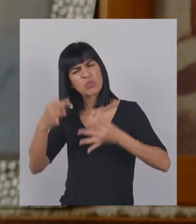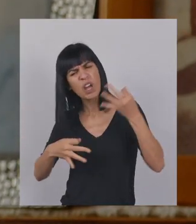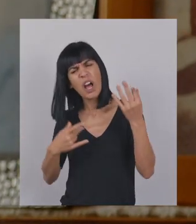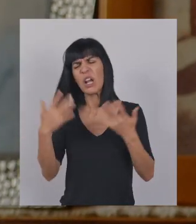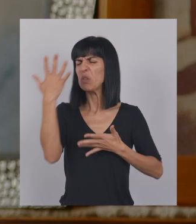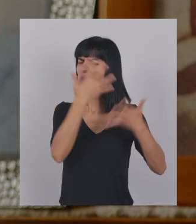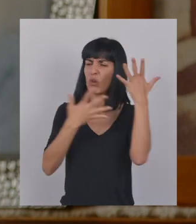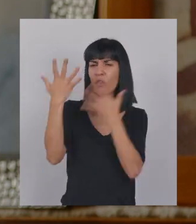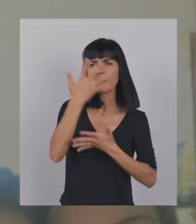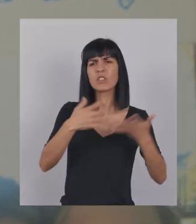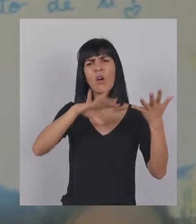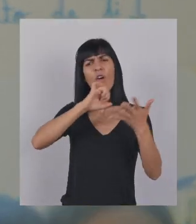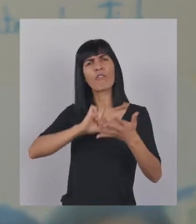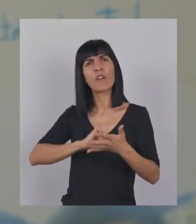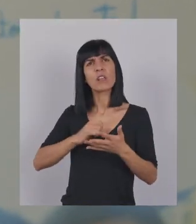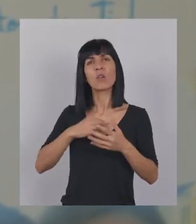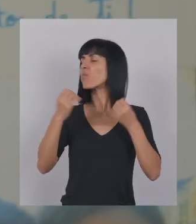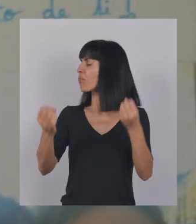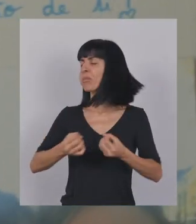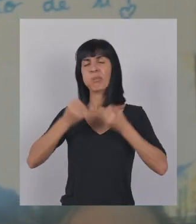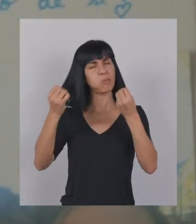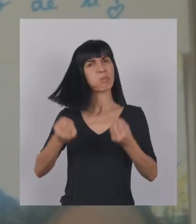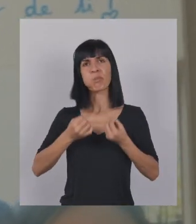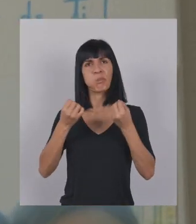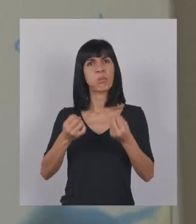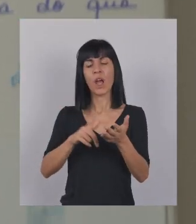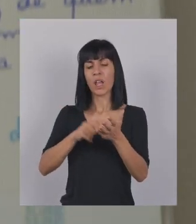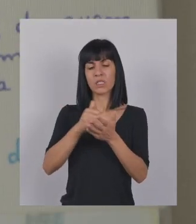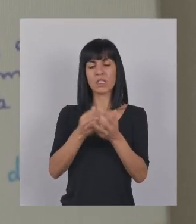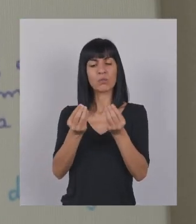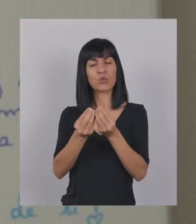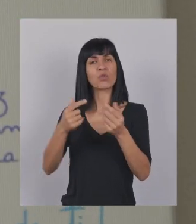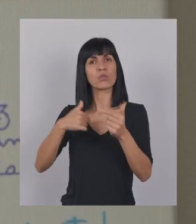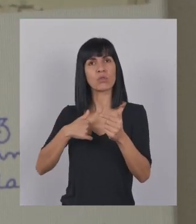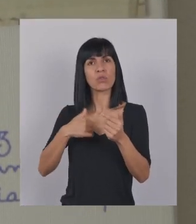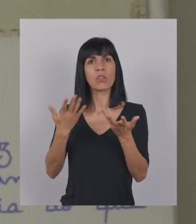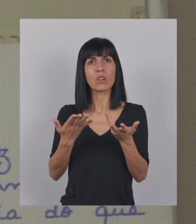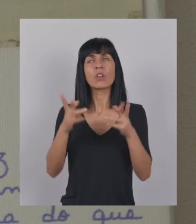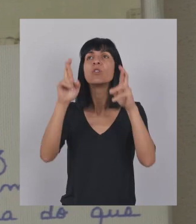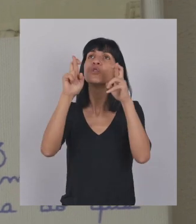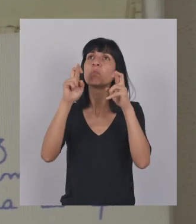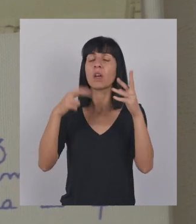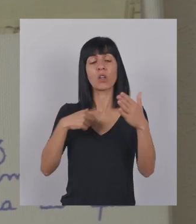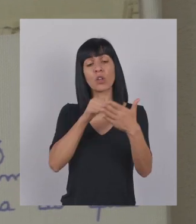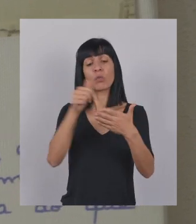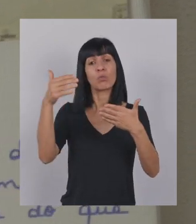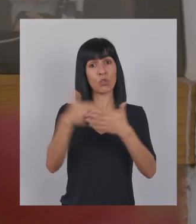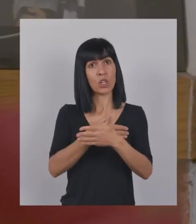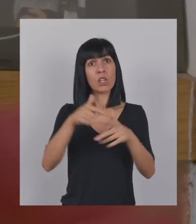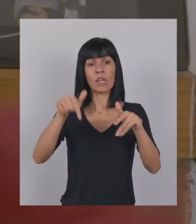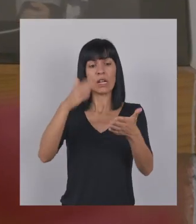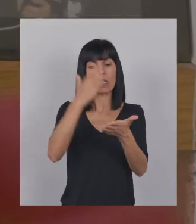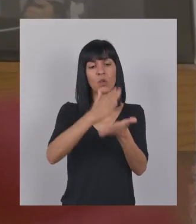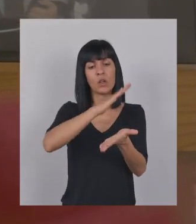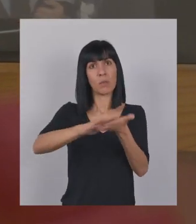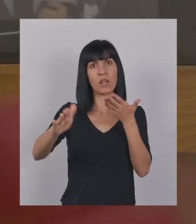pelo tribunal a minha filha fizeram trinta por uma linha nunca foram cavados que nunca deixei mesmo gosto que eu tenho é morrer e